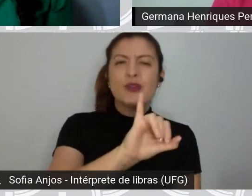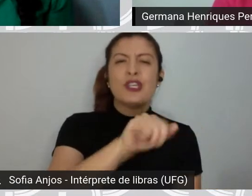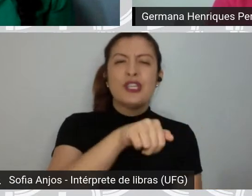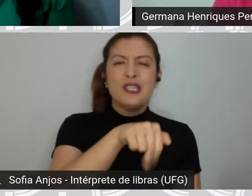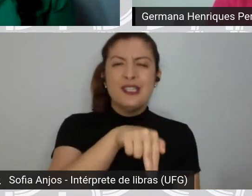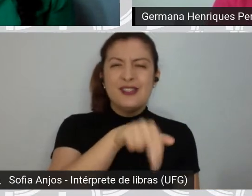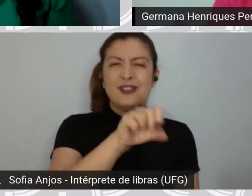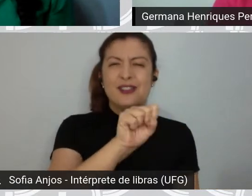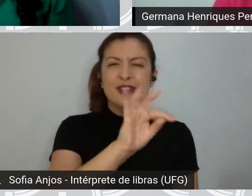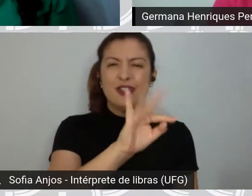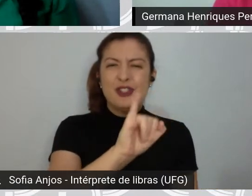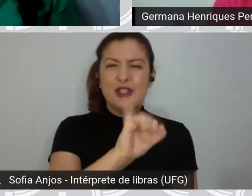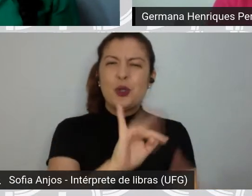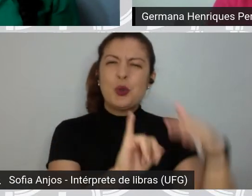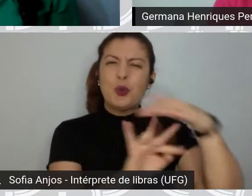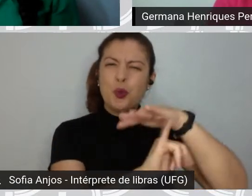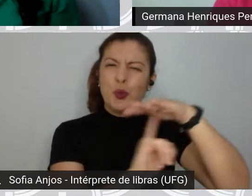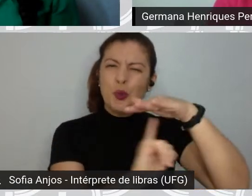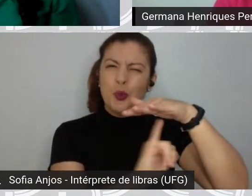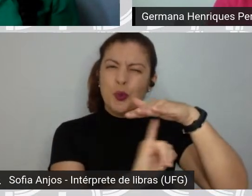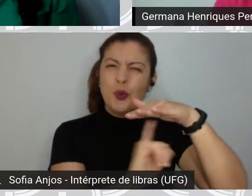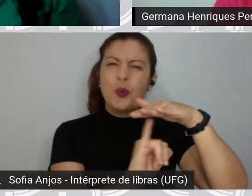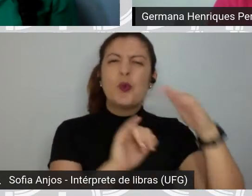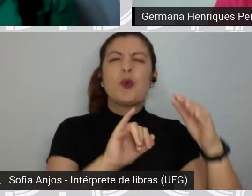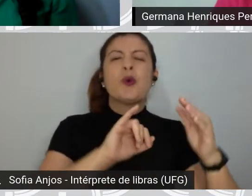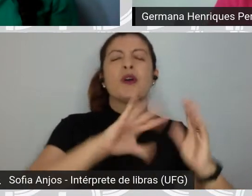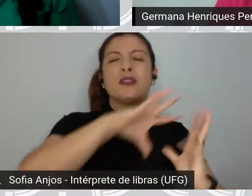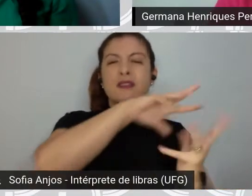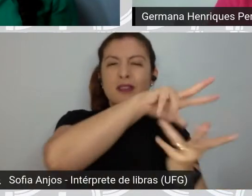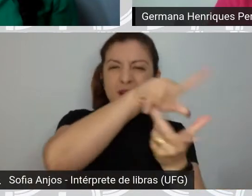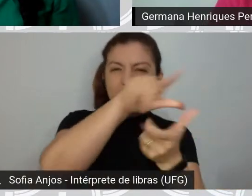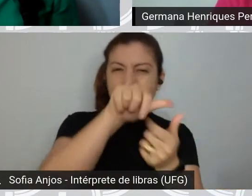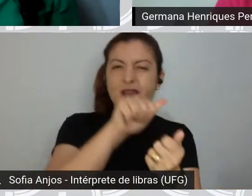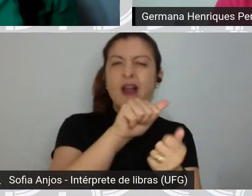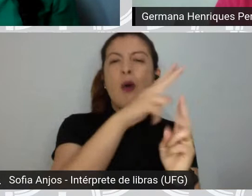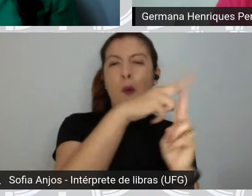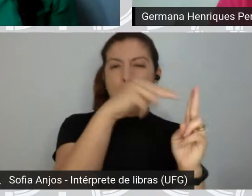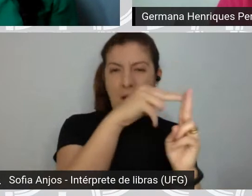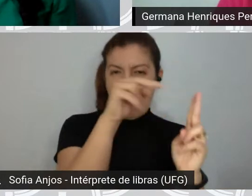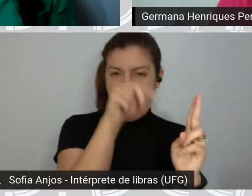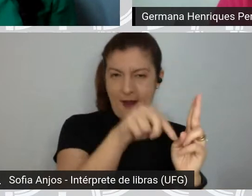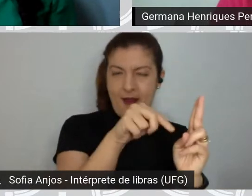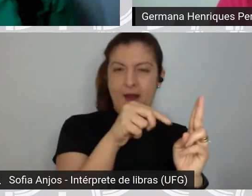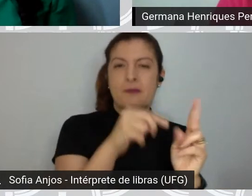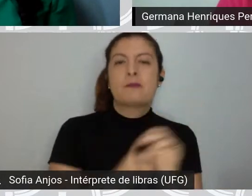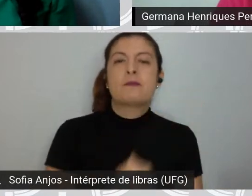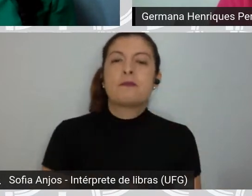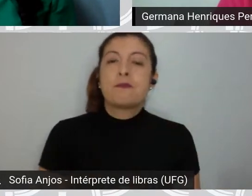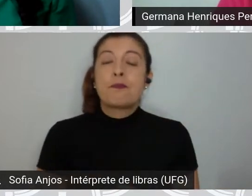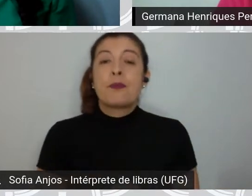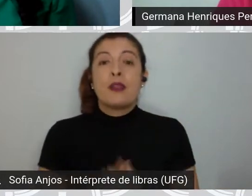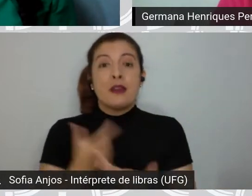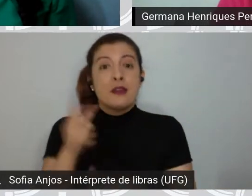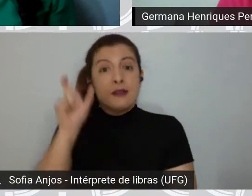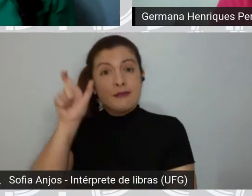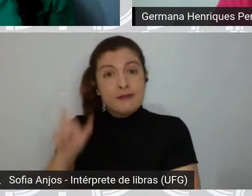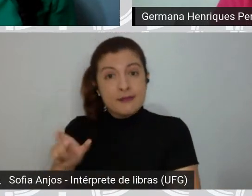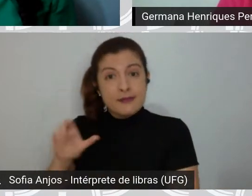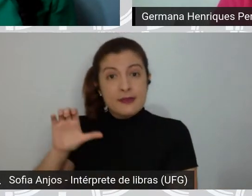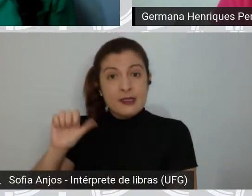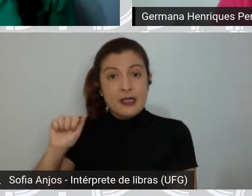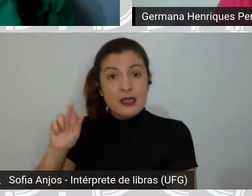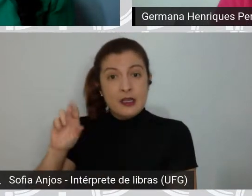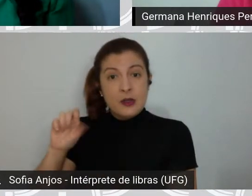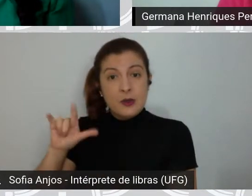né? Que a obra de Carolina de Jesus mostra como ela, como autora, recusa